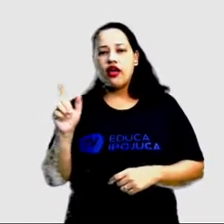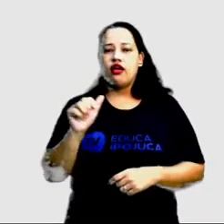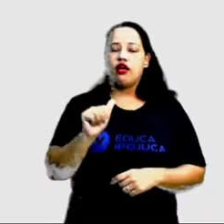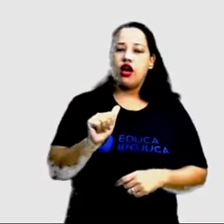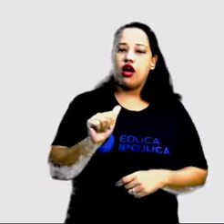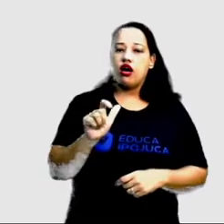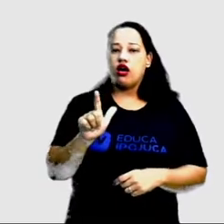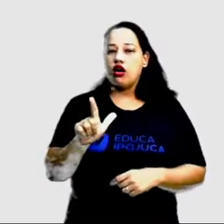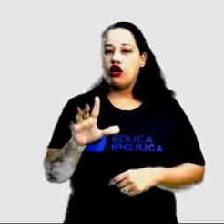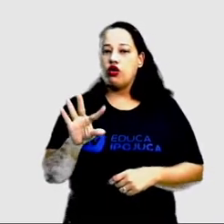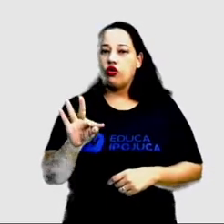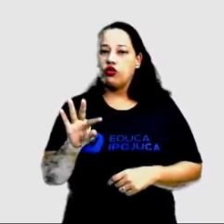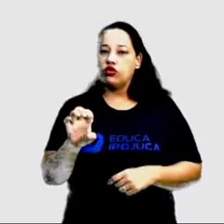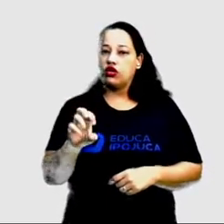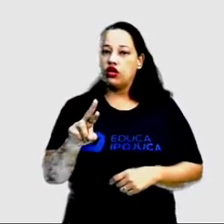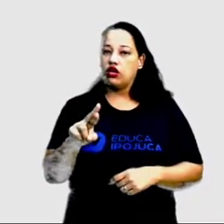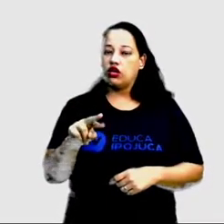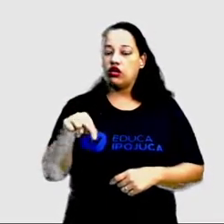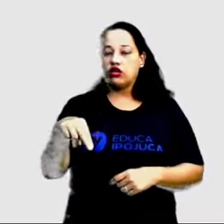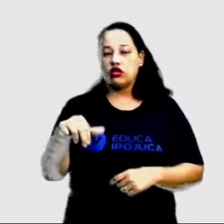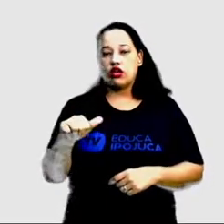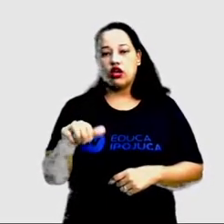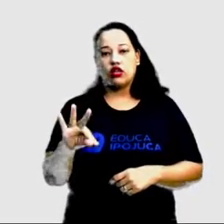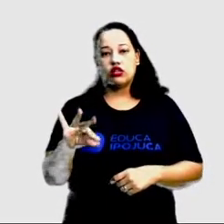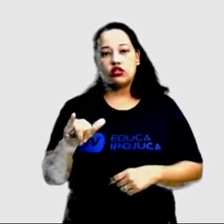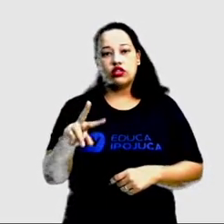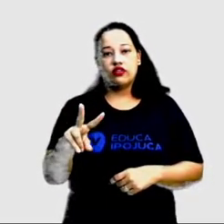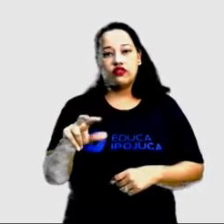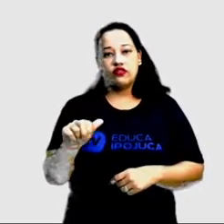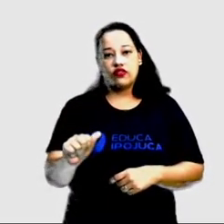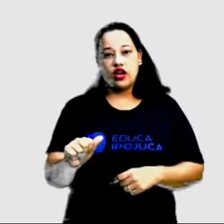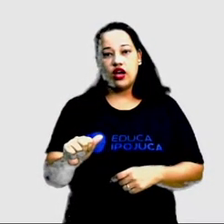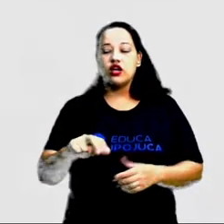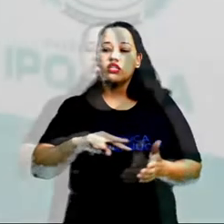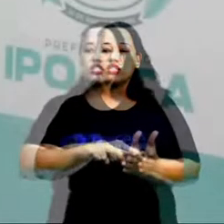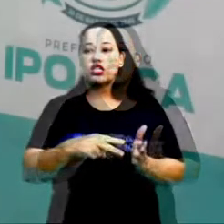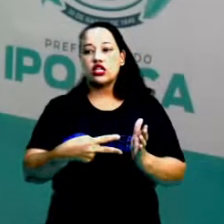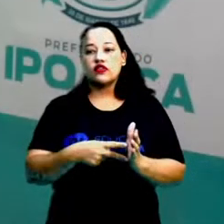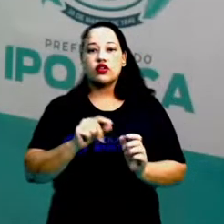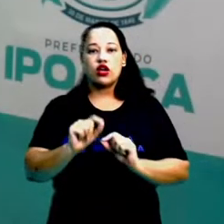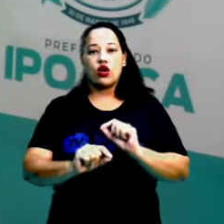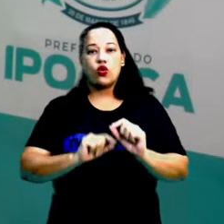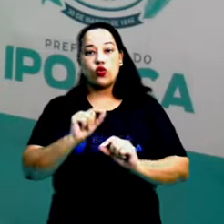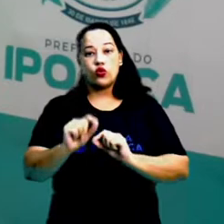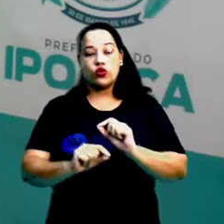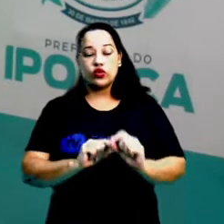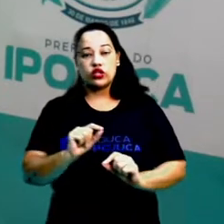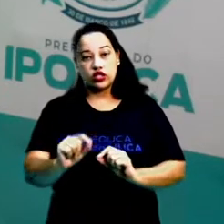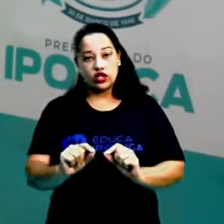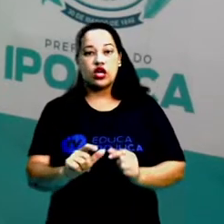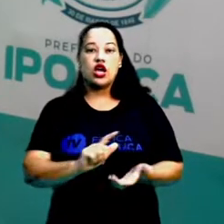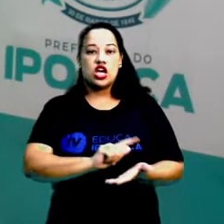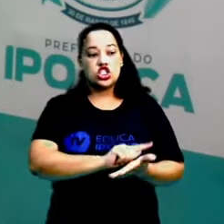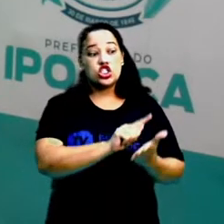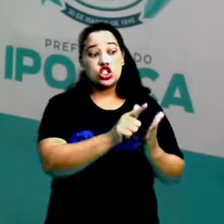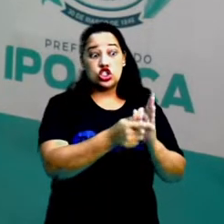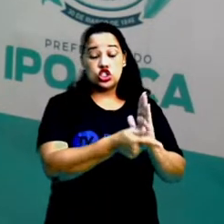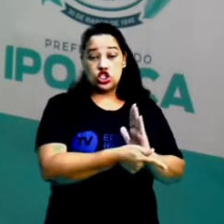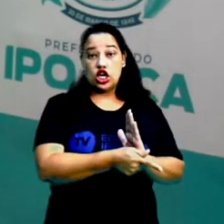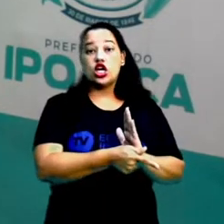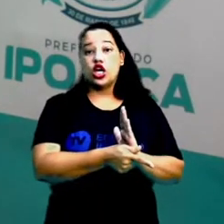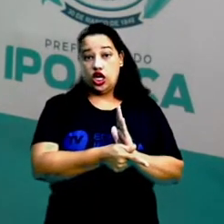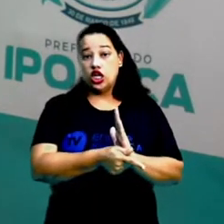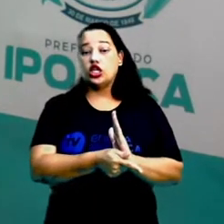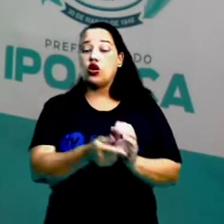música alternativa? É um tipo de música, pessoal, que não se encaixa nos gêneros musicais que nós